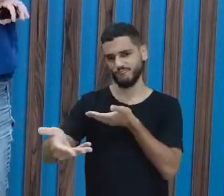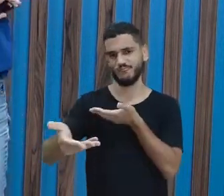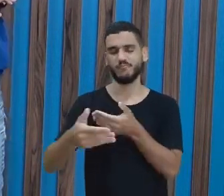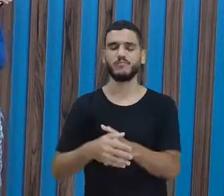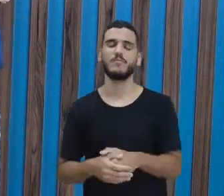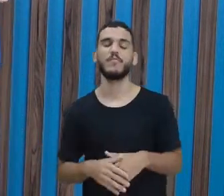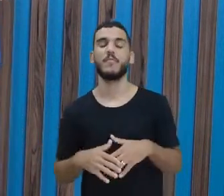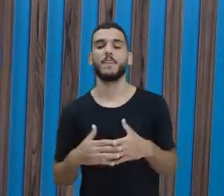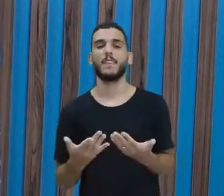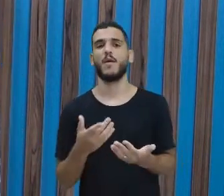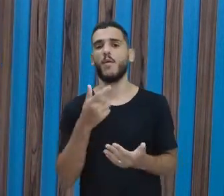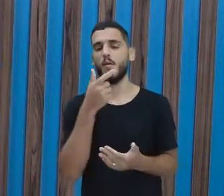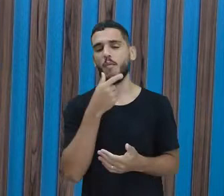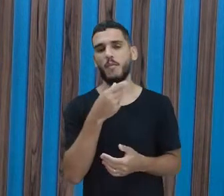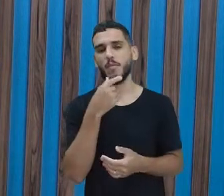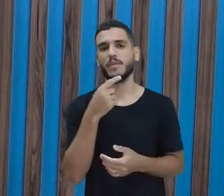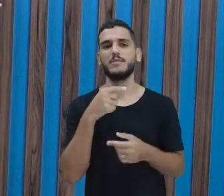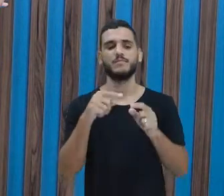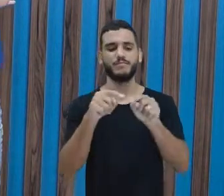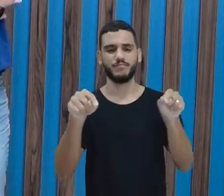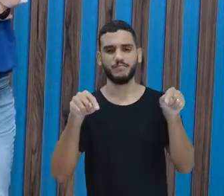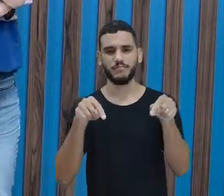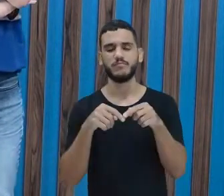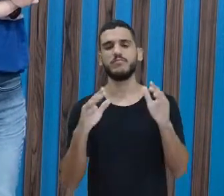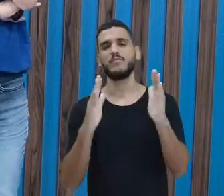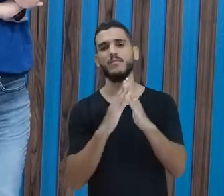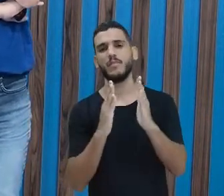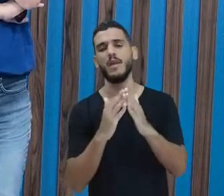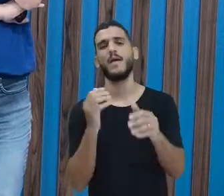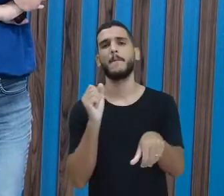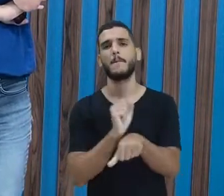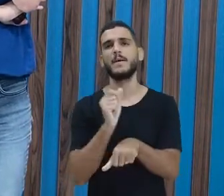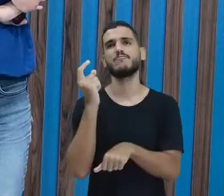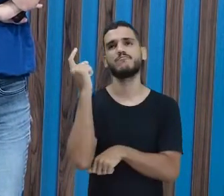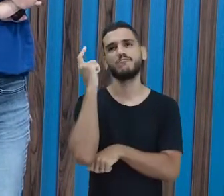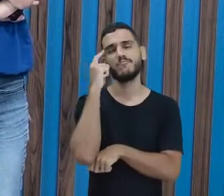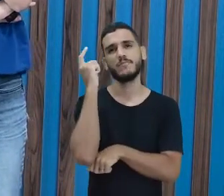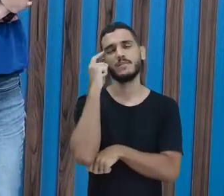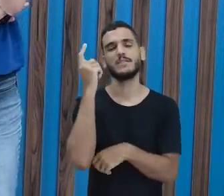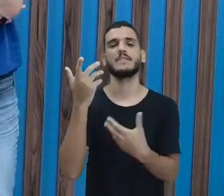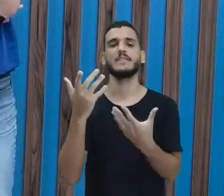casa, parou, pensou e disse assim: olha,